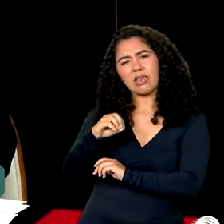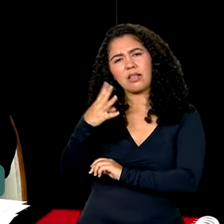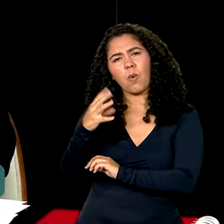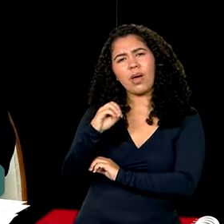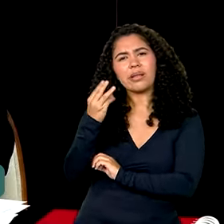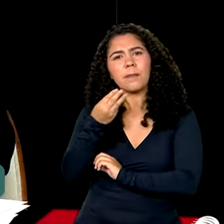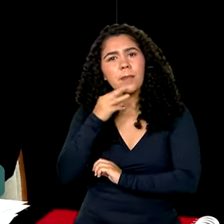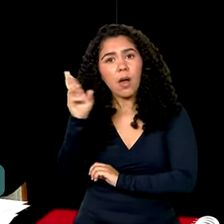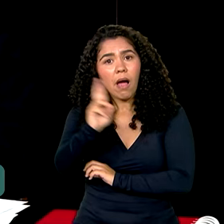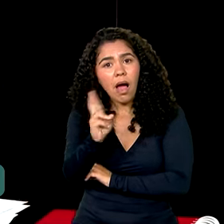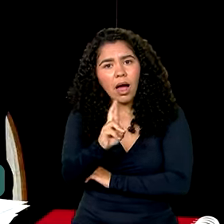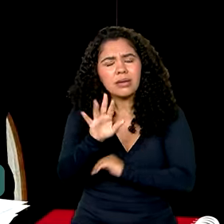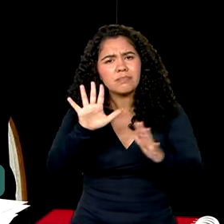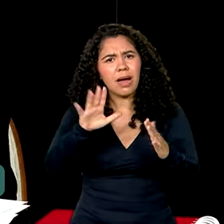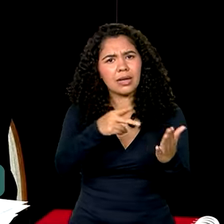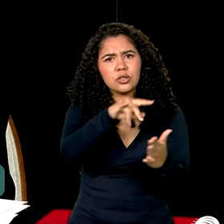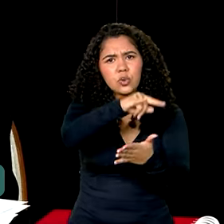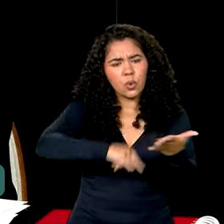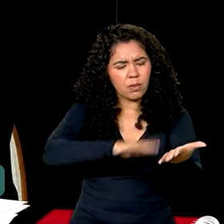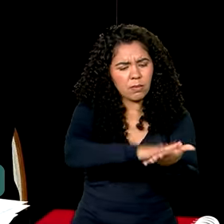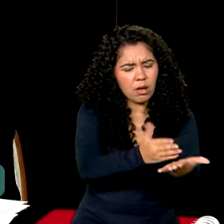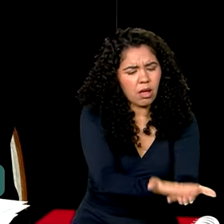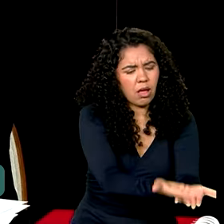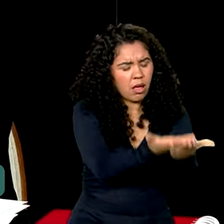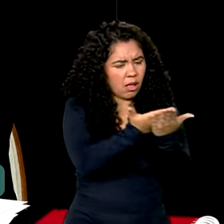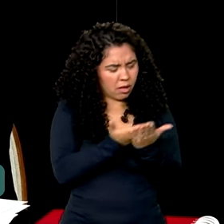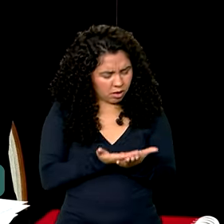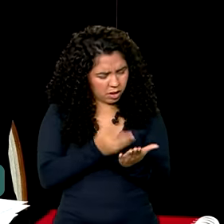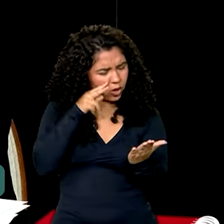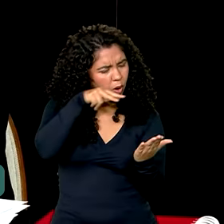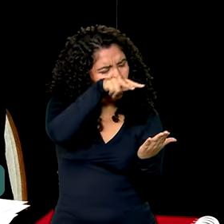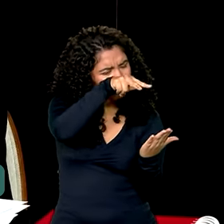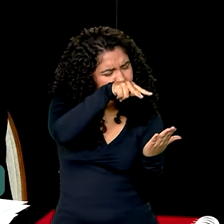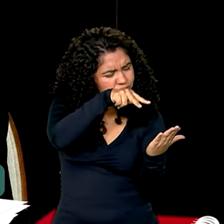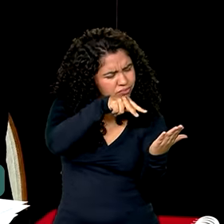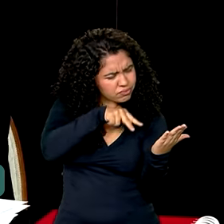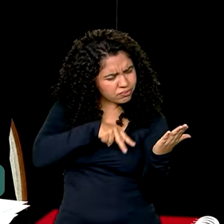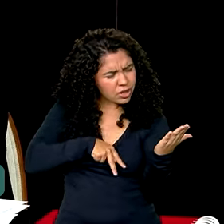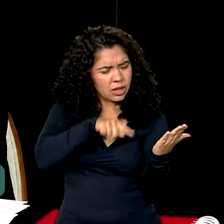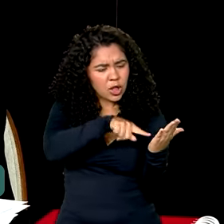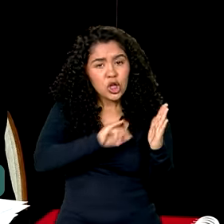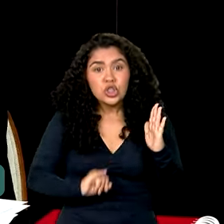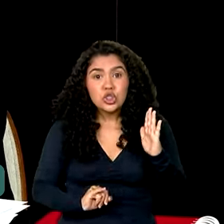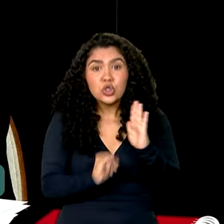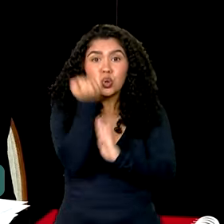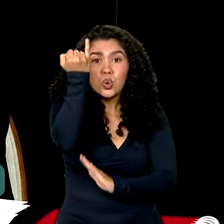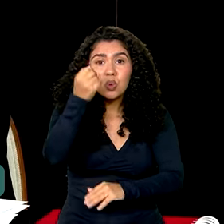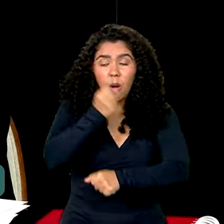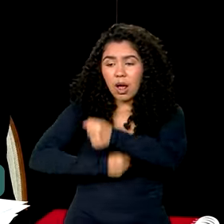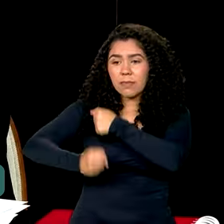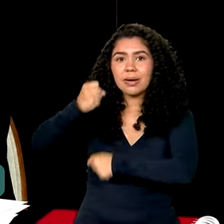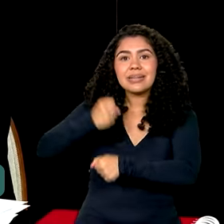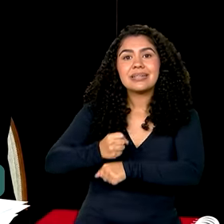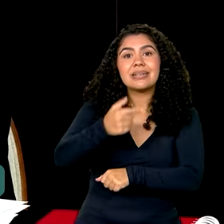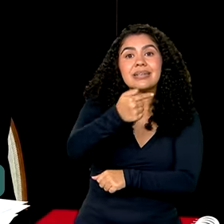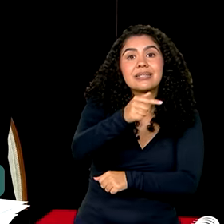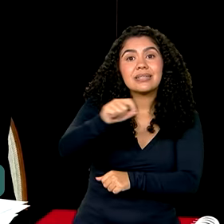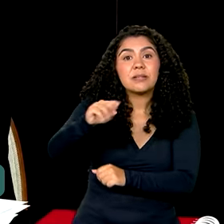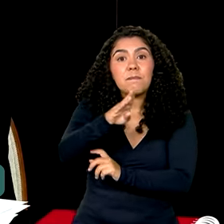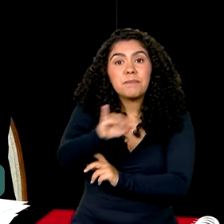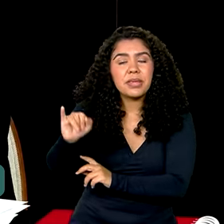olhando do outro lado da folha que me apresenta, só de juros, no ano passado, foram 790 bilhões de reais que a gente